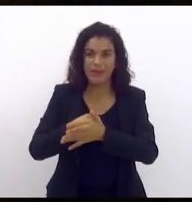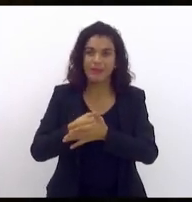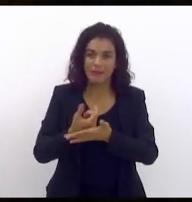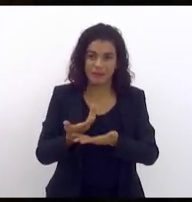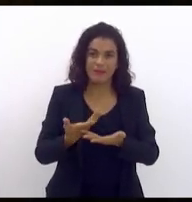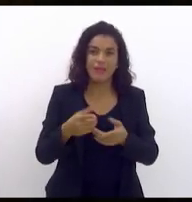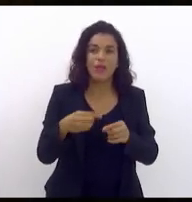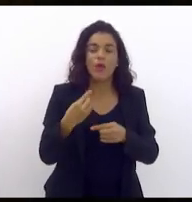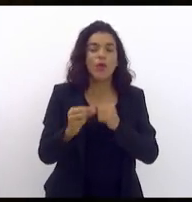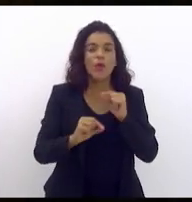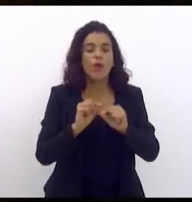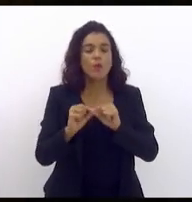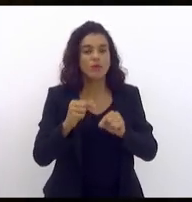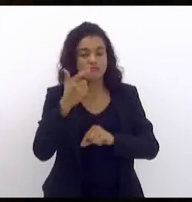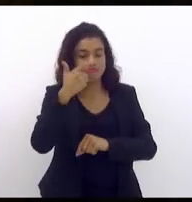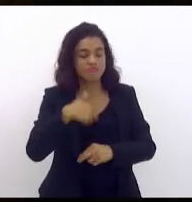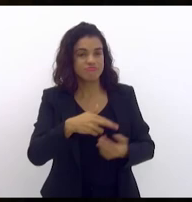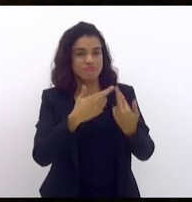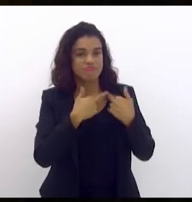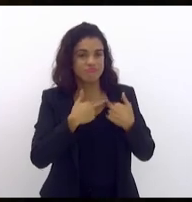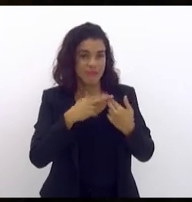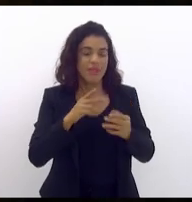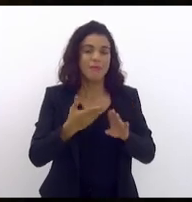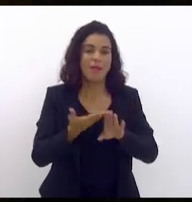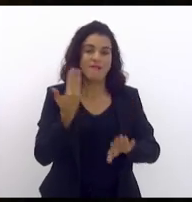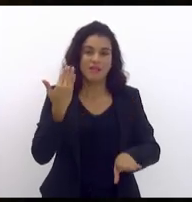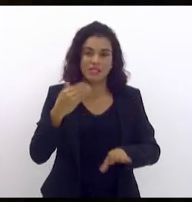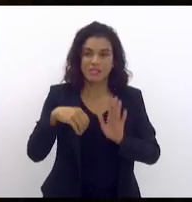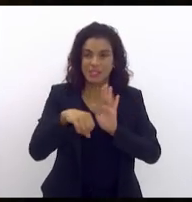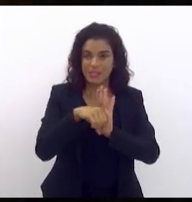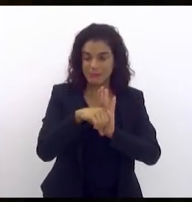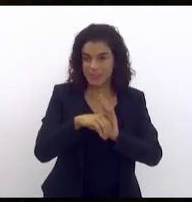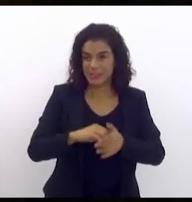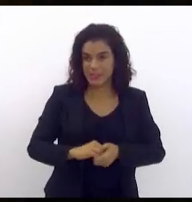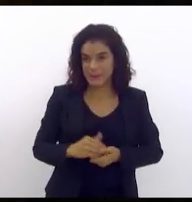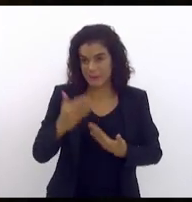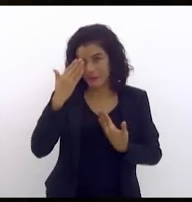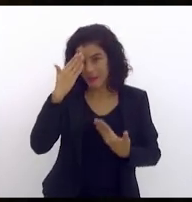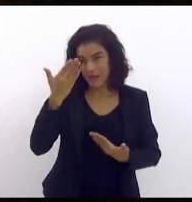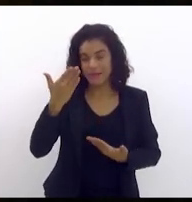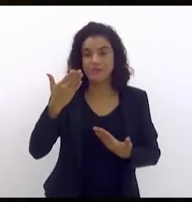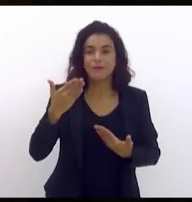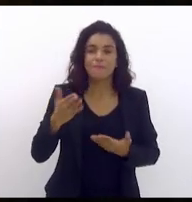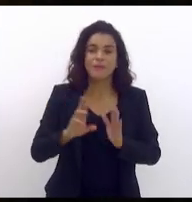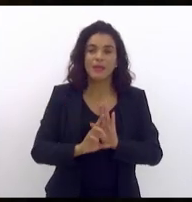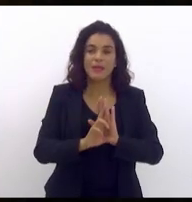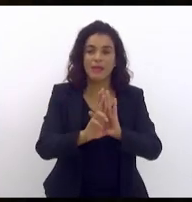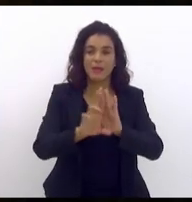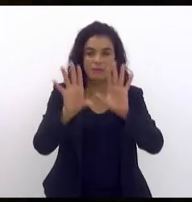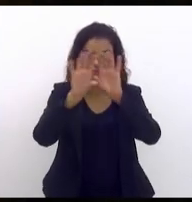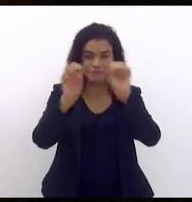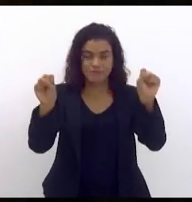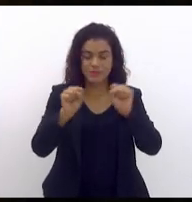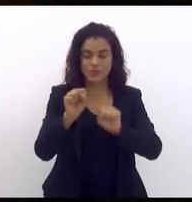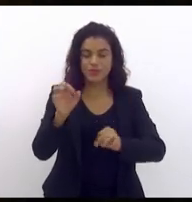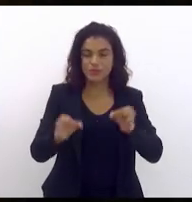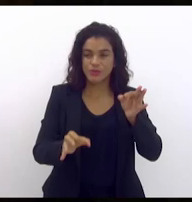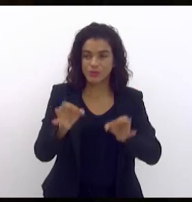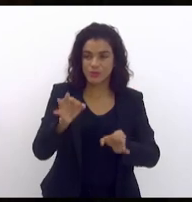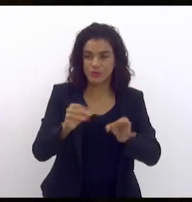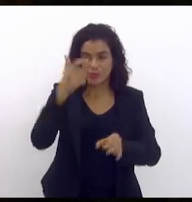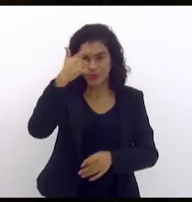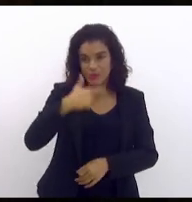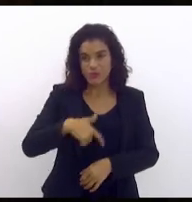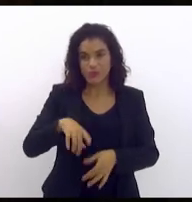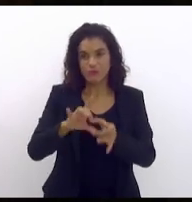emprego aos nossos jovens e afastá-los assim da criminalidade Obrigada Mais Uma Vez pelo convite fico aqui representando o Tribunal de Justiça coloco à disposição a